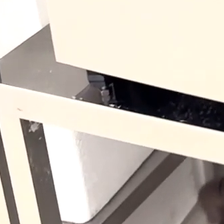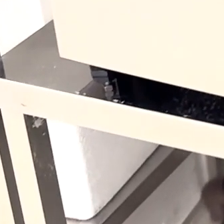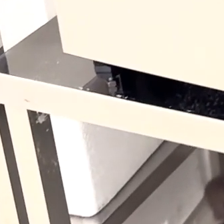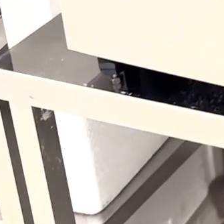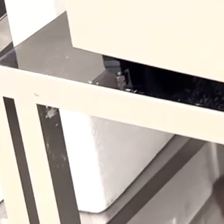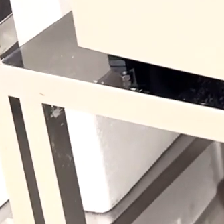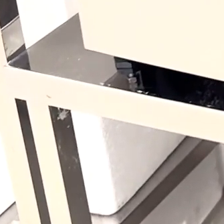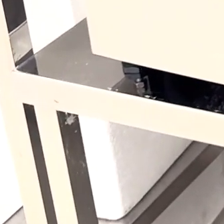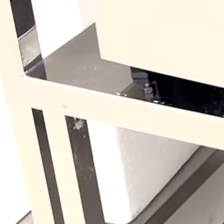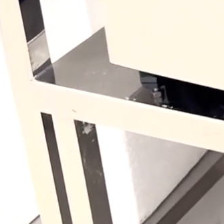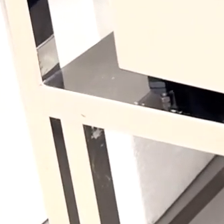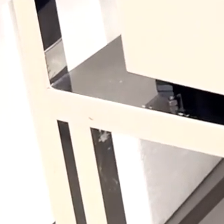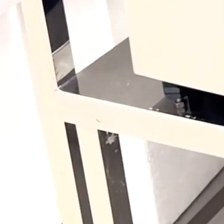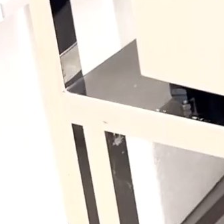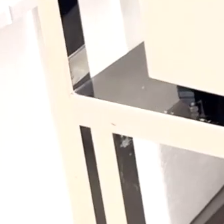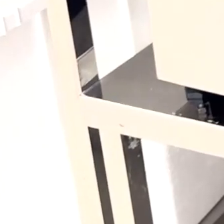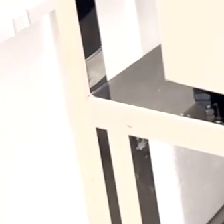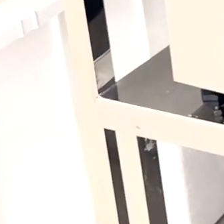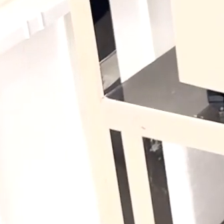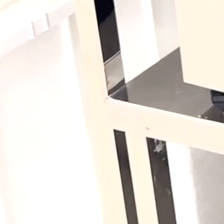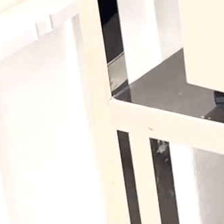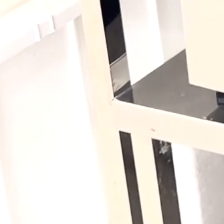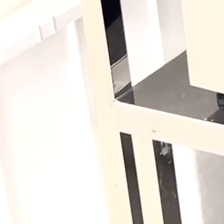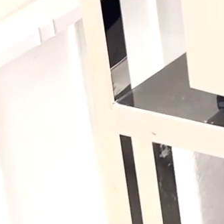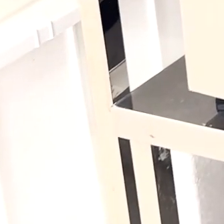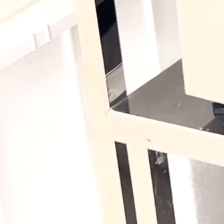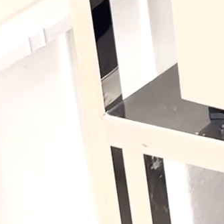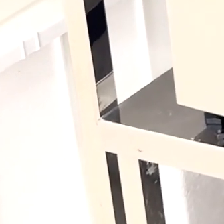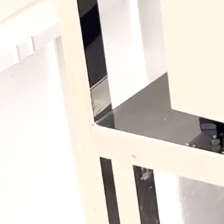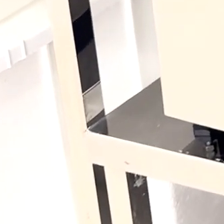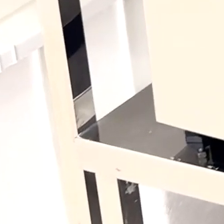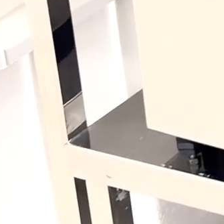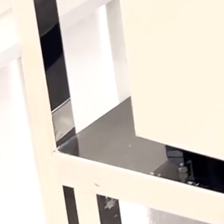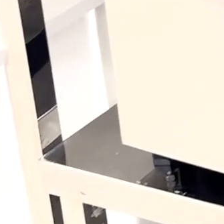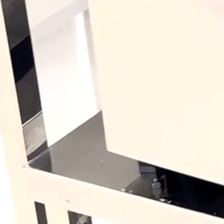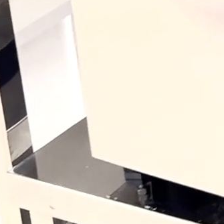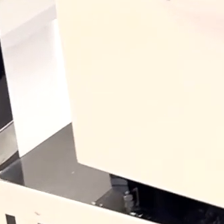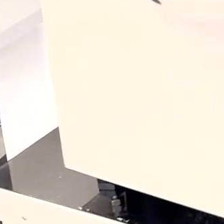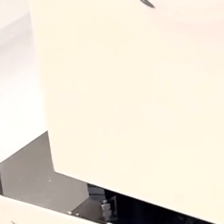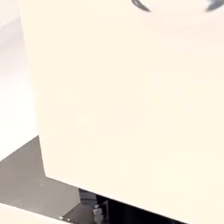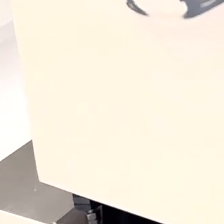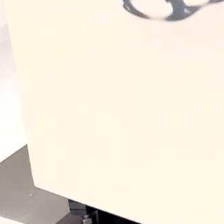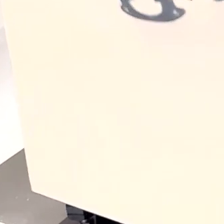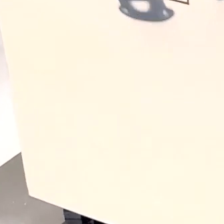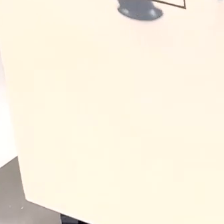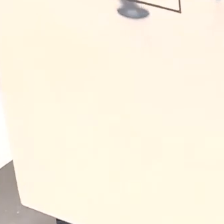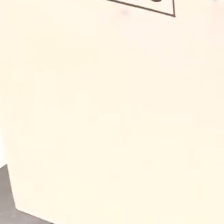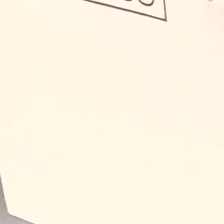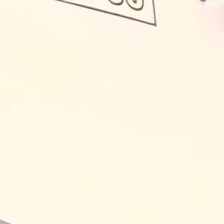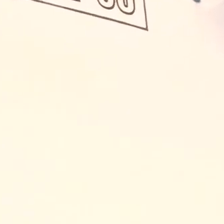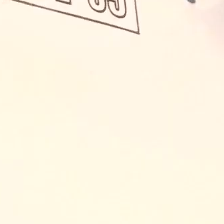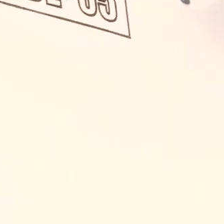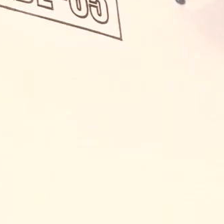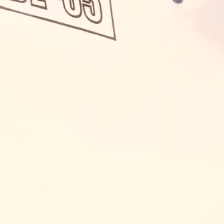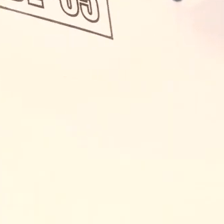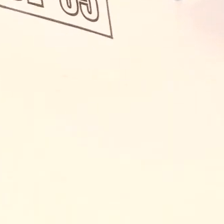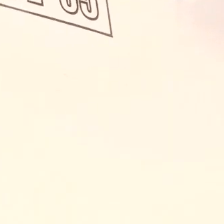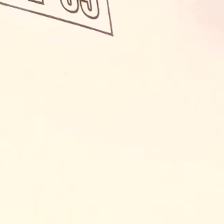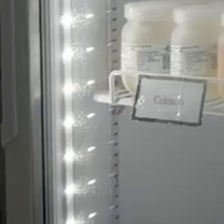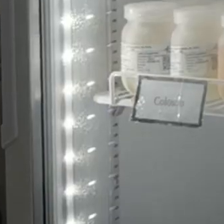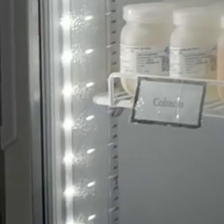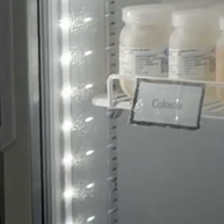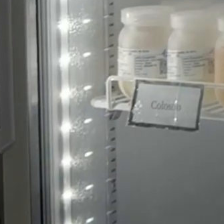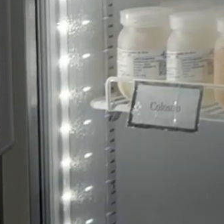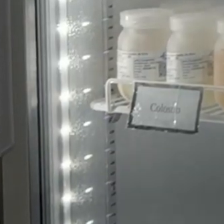leite tem, para a gente saber qual a gente vai dar prioridade para essas crianças baixo peso. Então, o leite também é calórico, né? Então, também para a gente